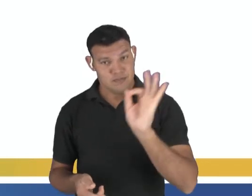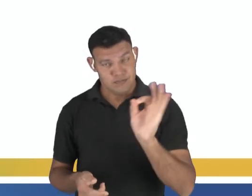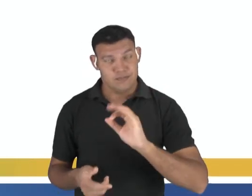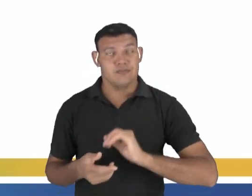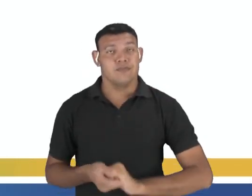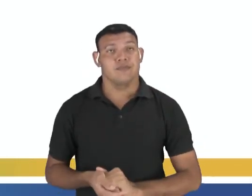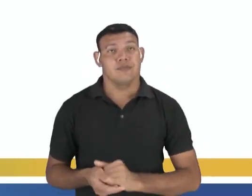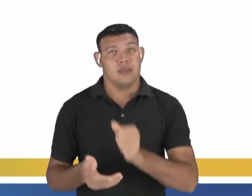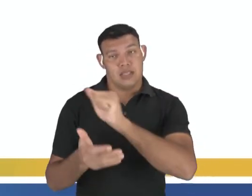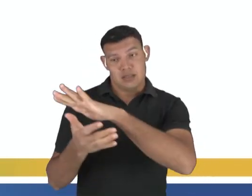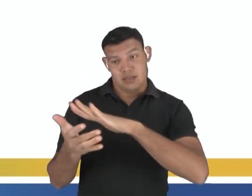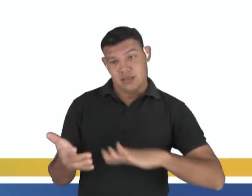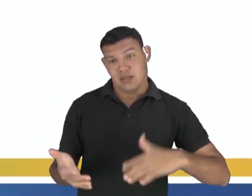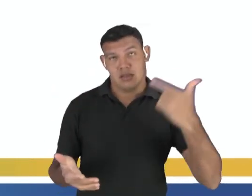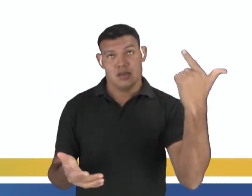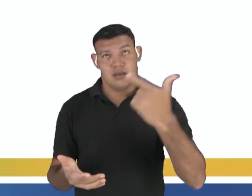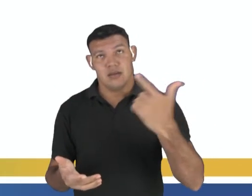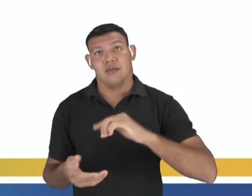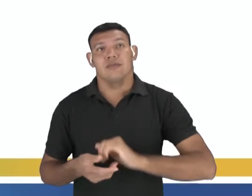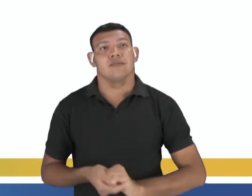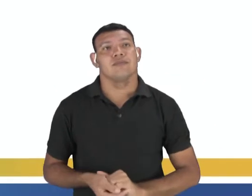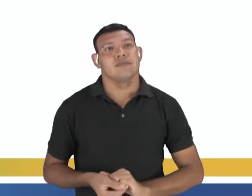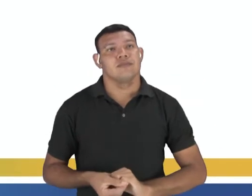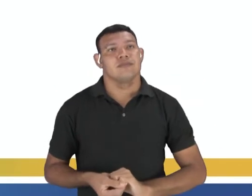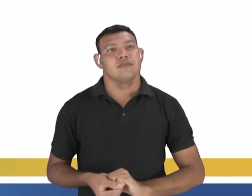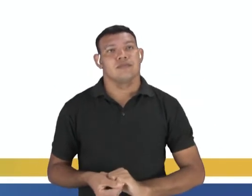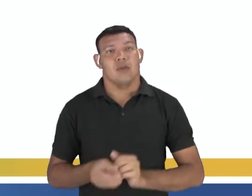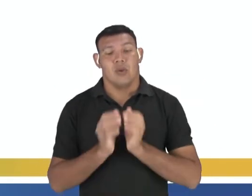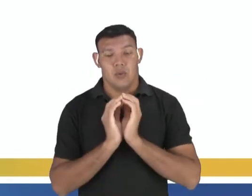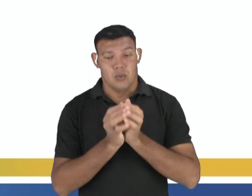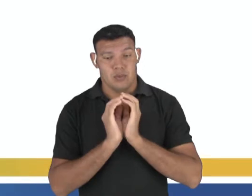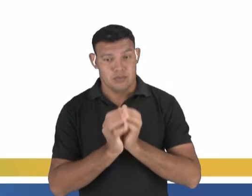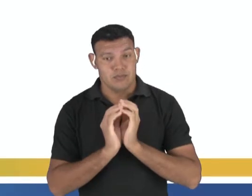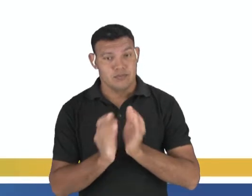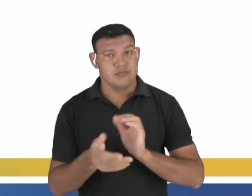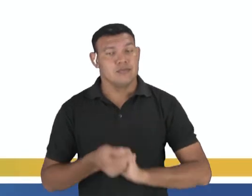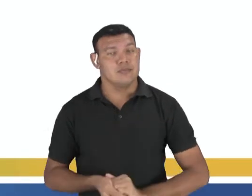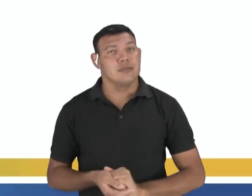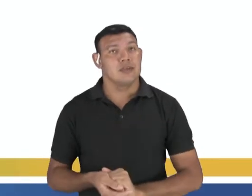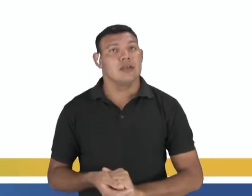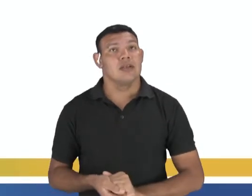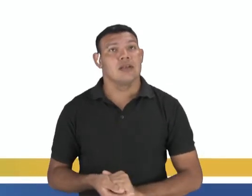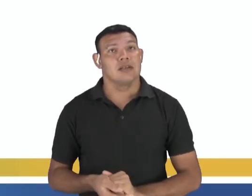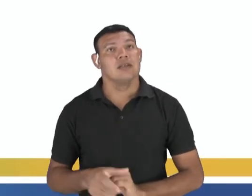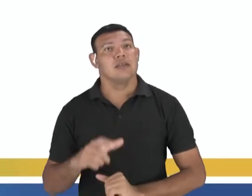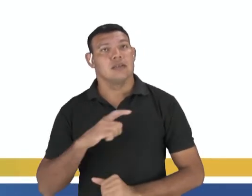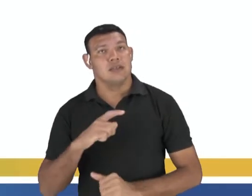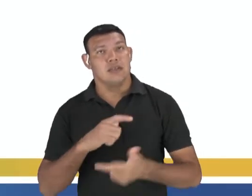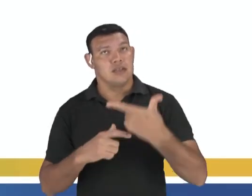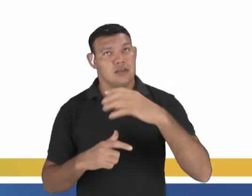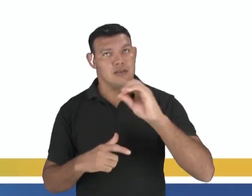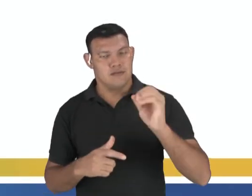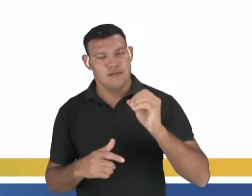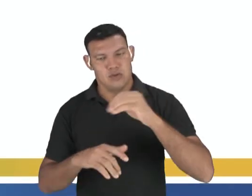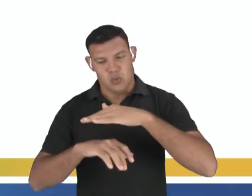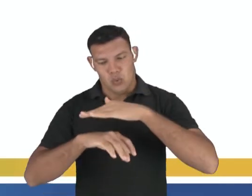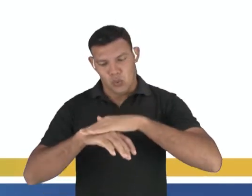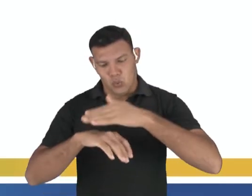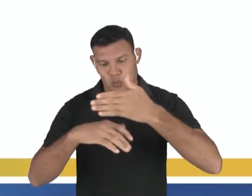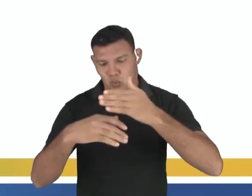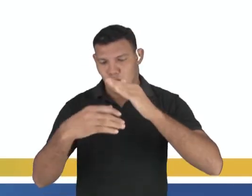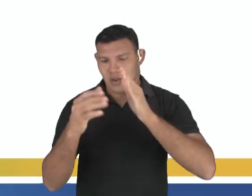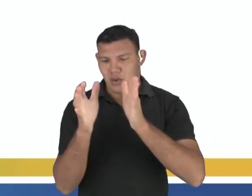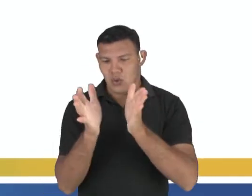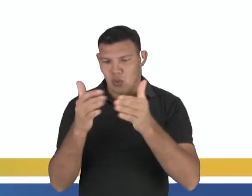Vamos lá, exercício 2. Olha o que fala o exercício 2. Um dado icosaédrico possui 20 faces triangulares, numeradas de